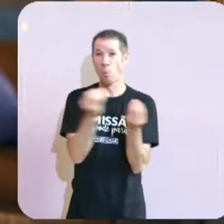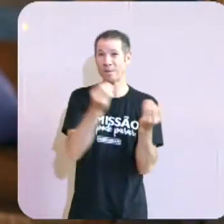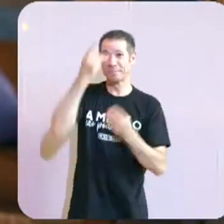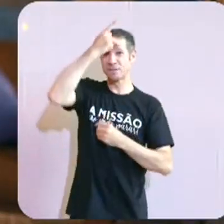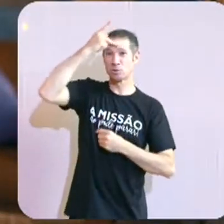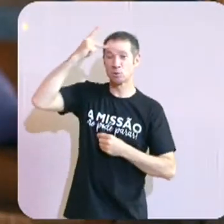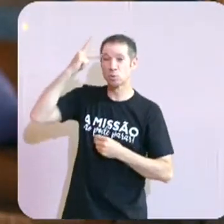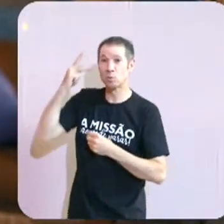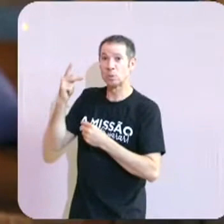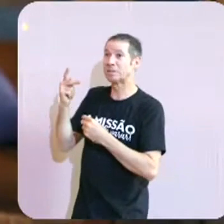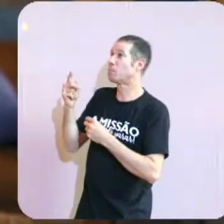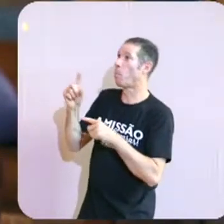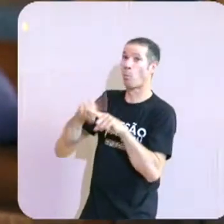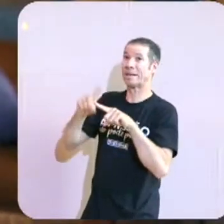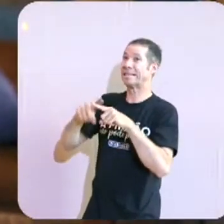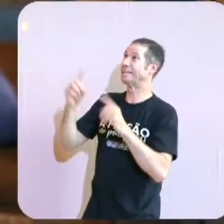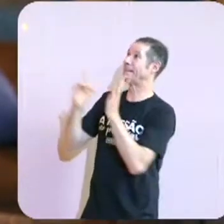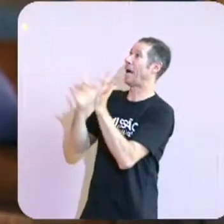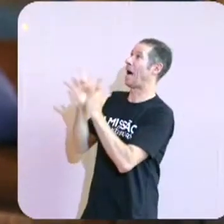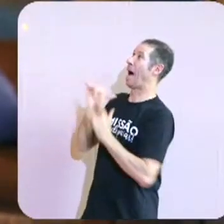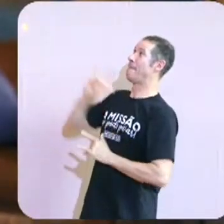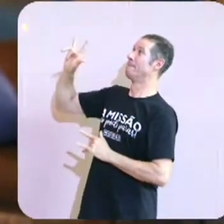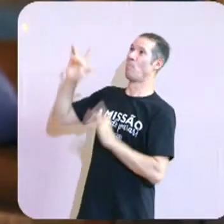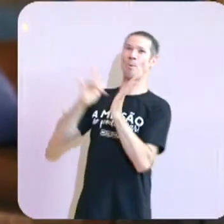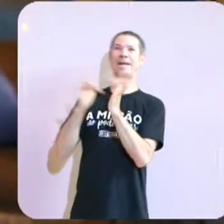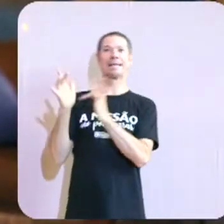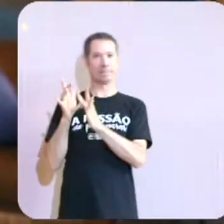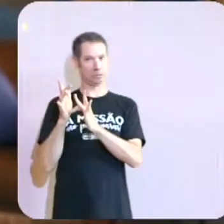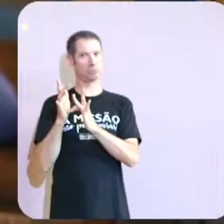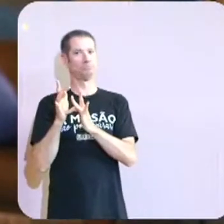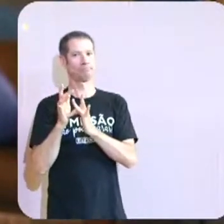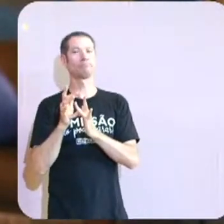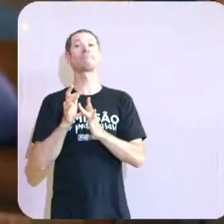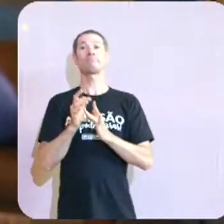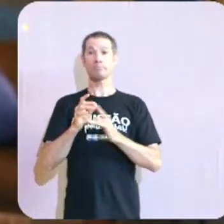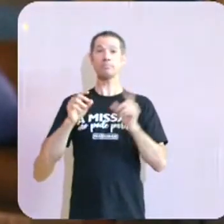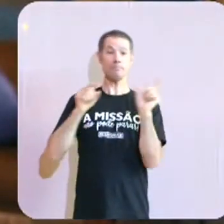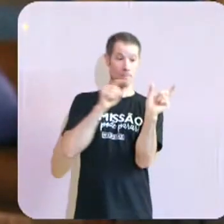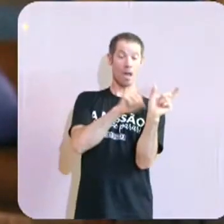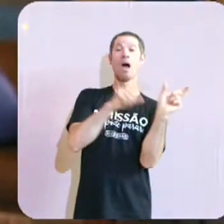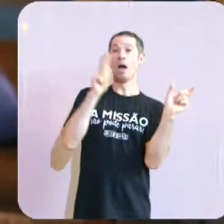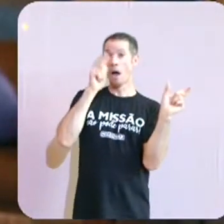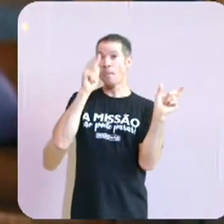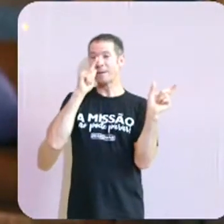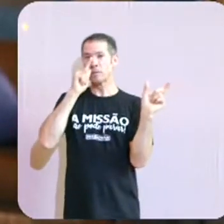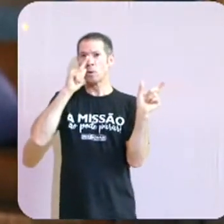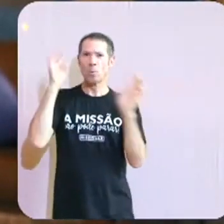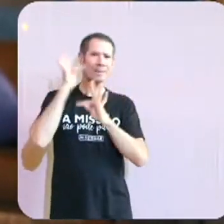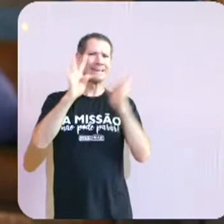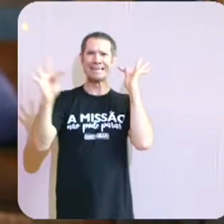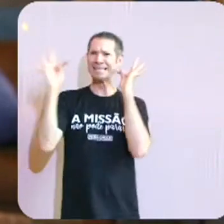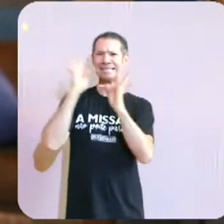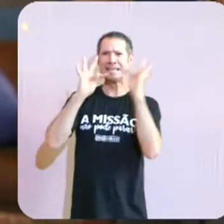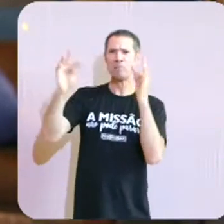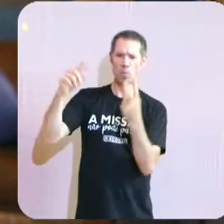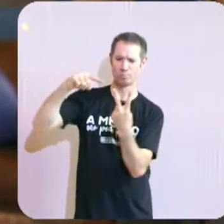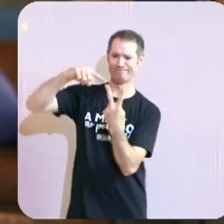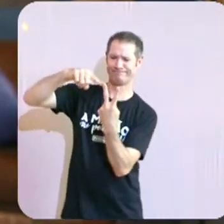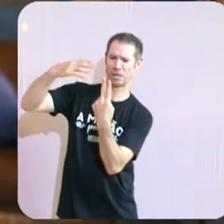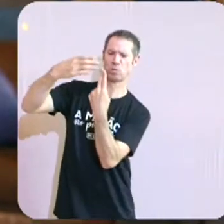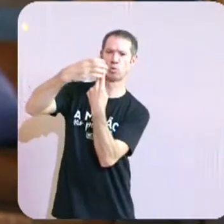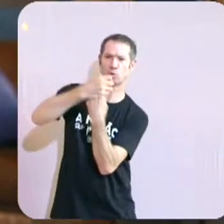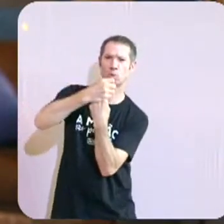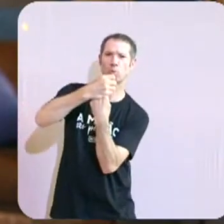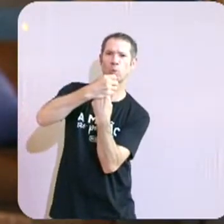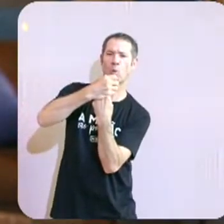no contexto bíblico, essa palavra é uma só, martírio. Ela engloba testemunha e mártir. Portanto, a